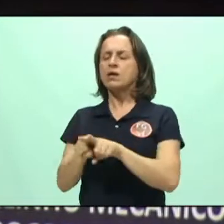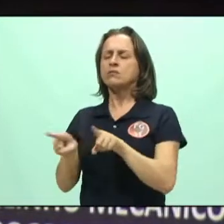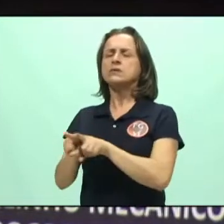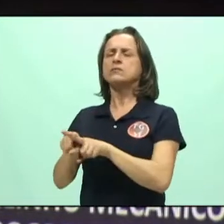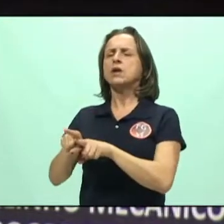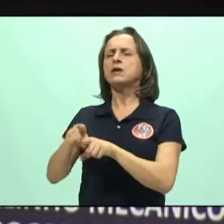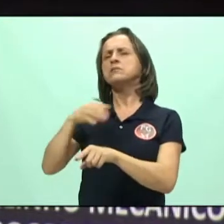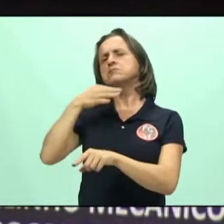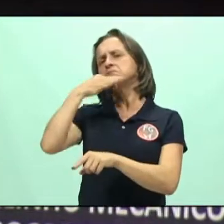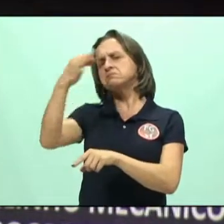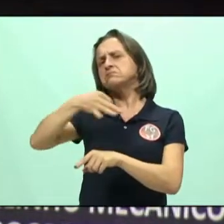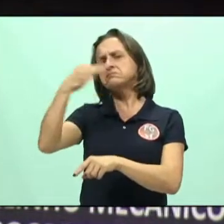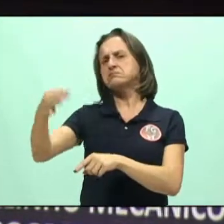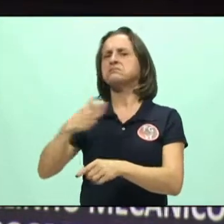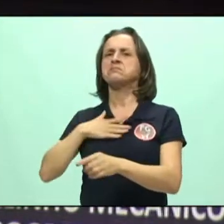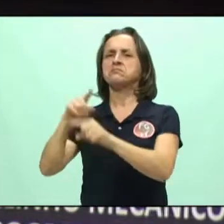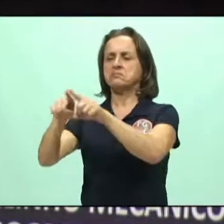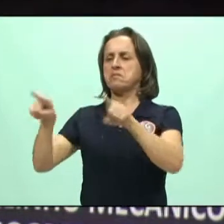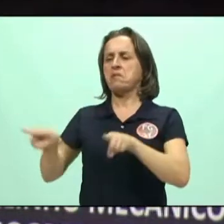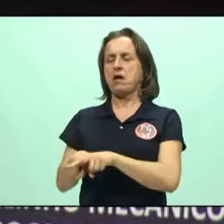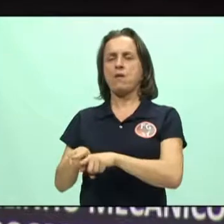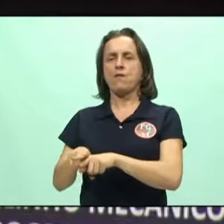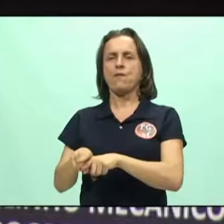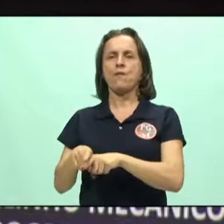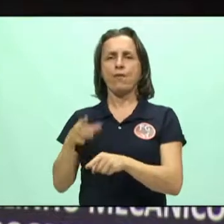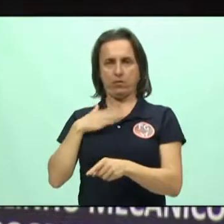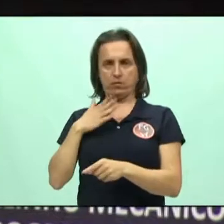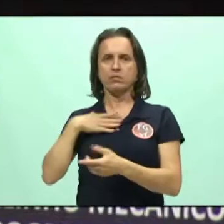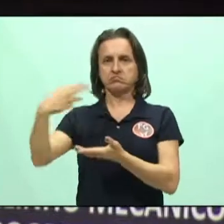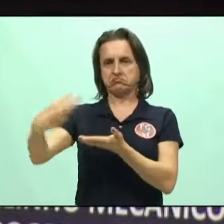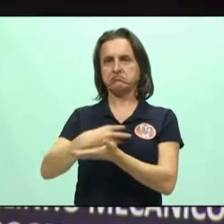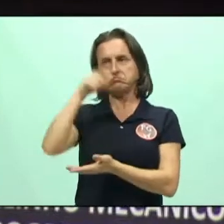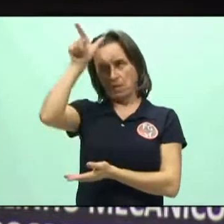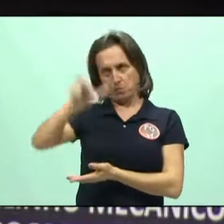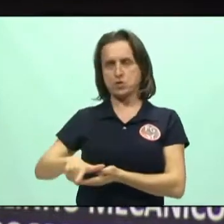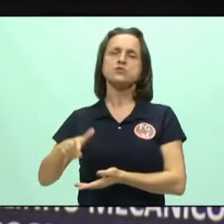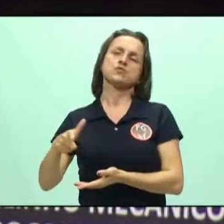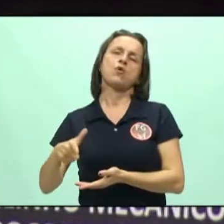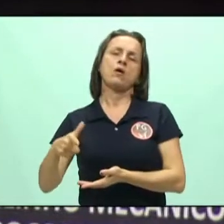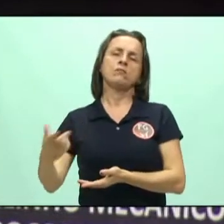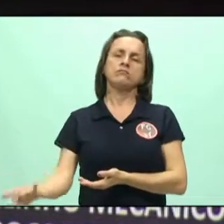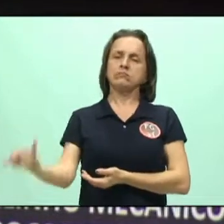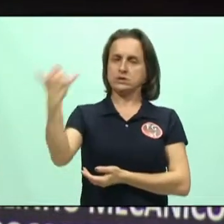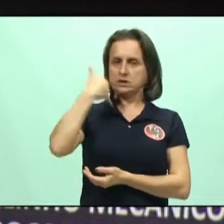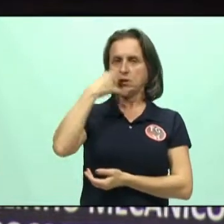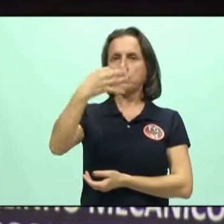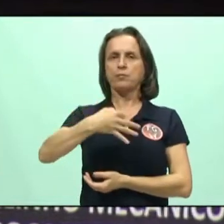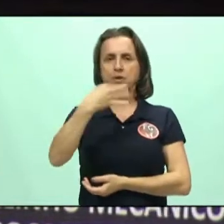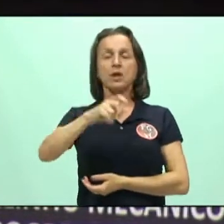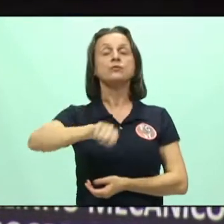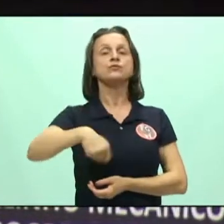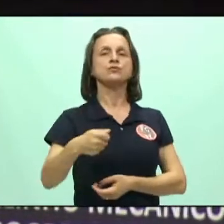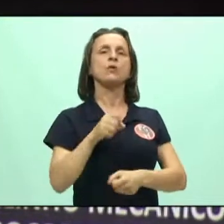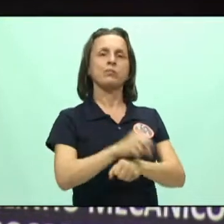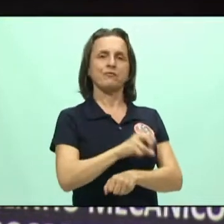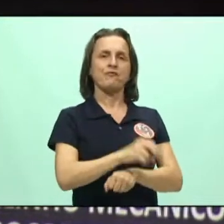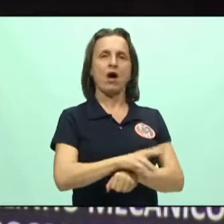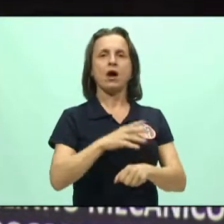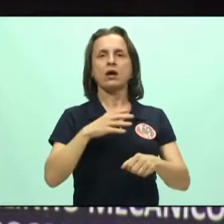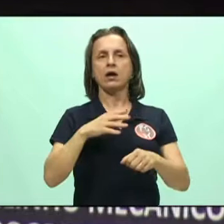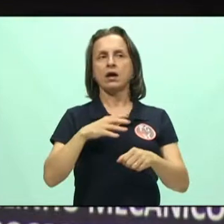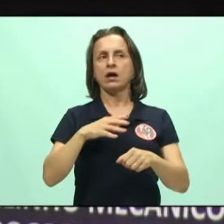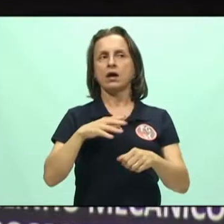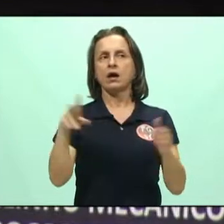qual depois compartilhei aqui com o vereador Marcelo a respeito das vagas de